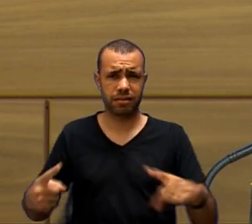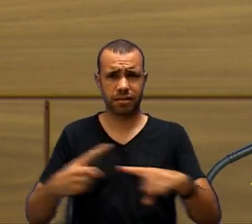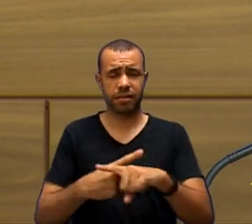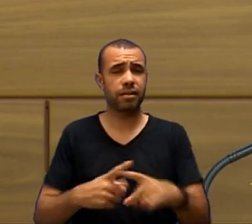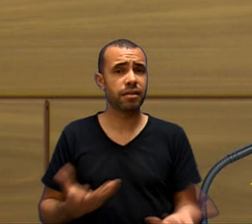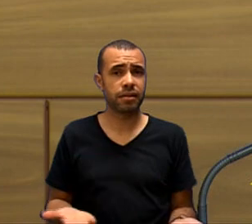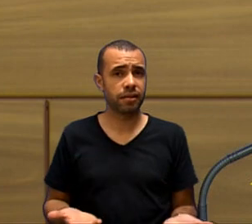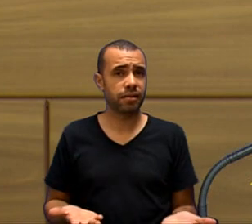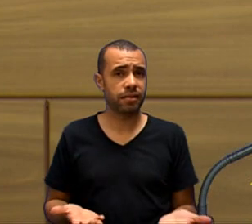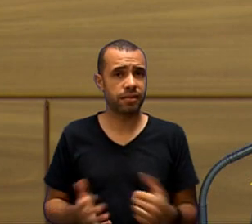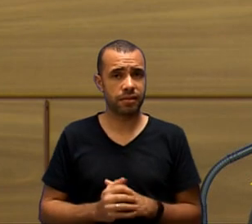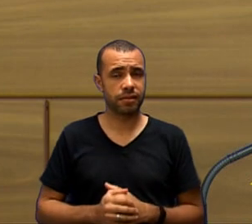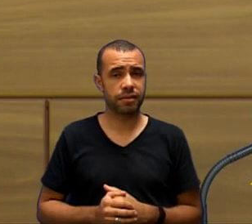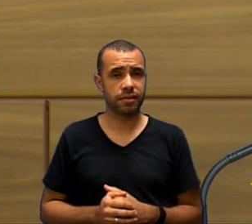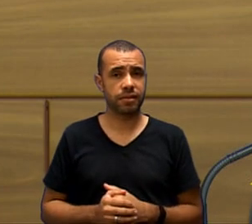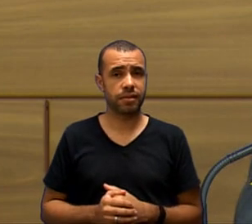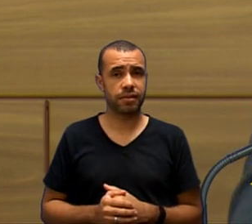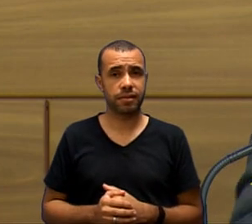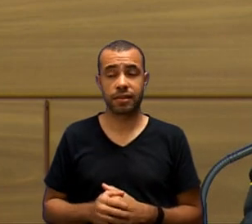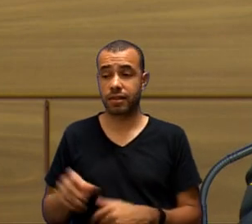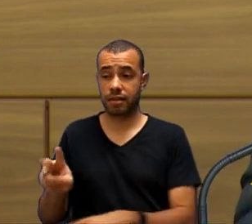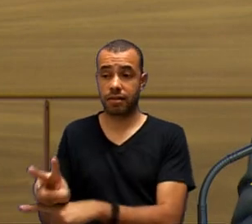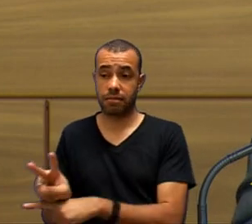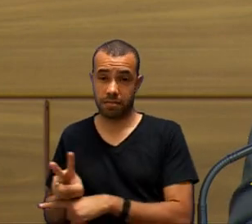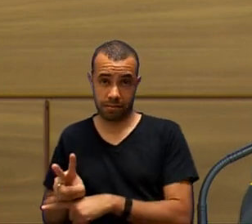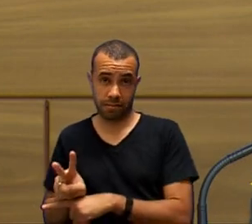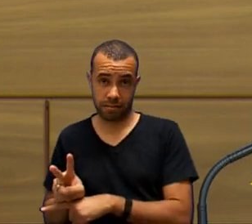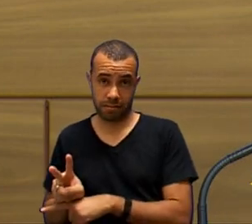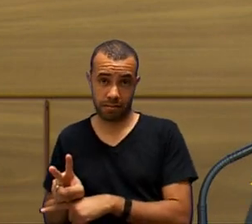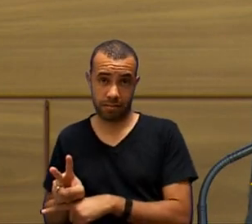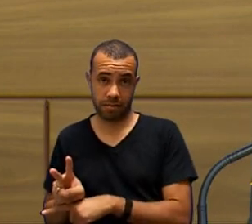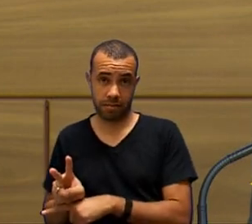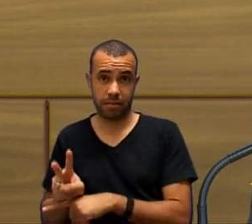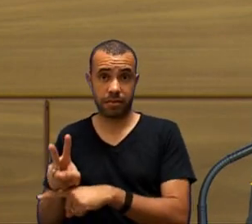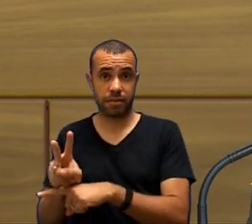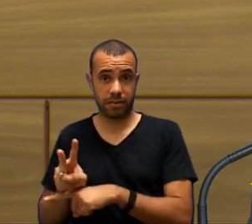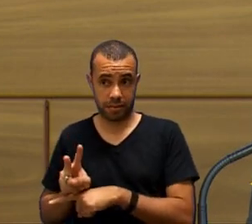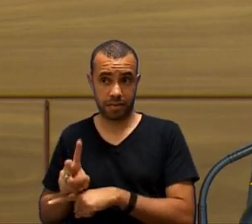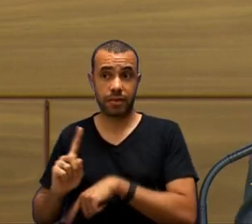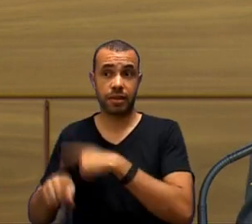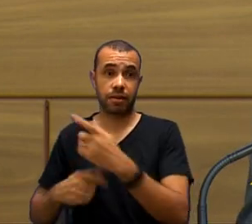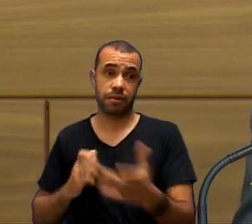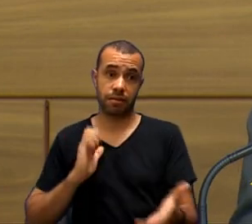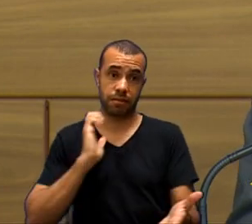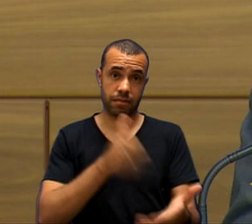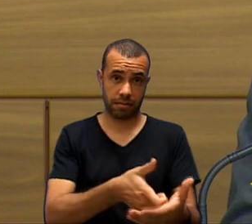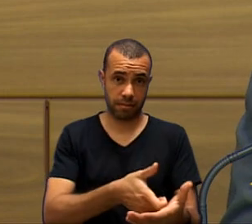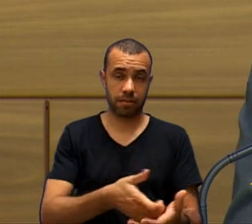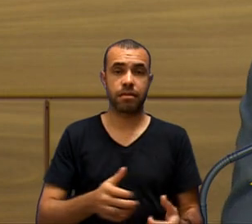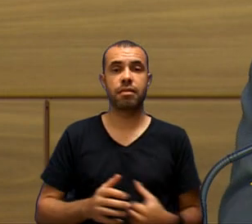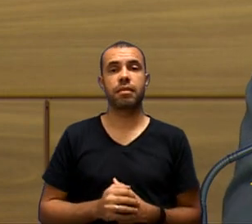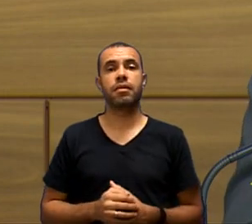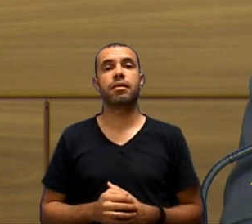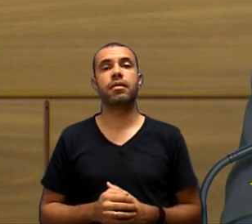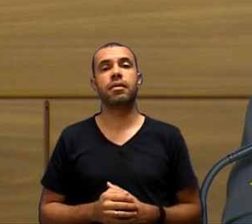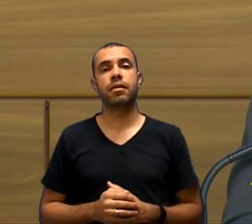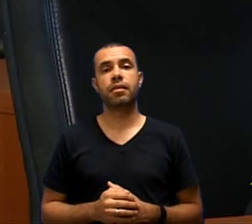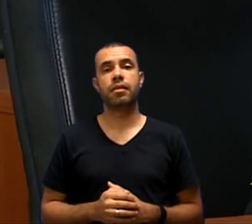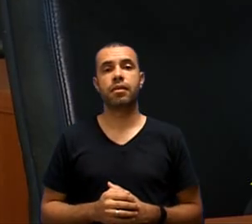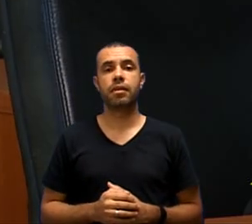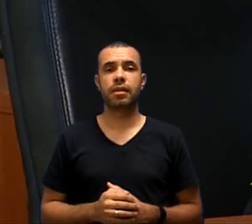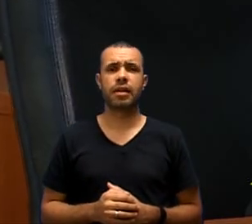pagando ela. Eu emprestei para fazer um investimento, agora estou pagando. Olha, tá. Eu não. É